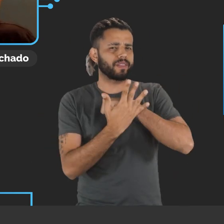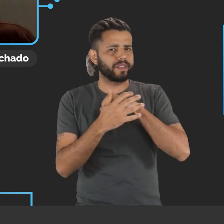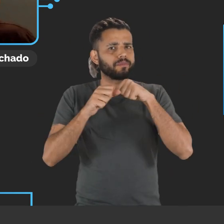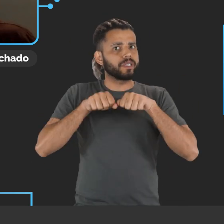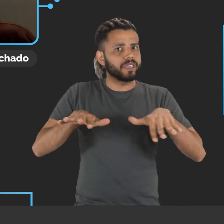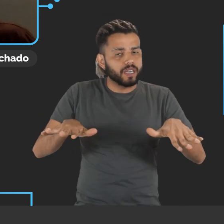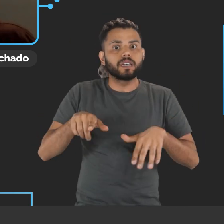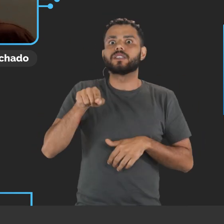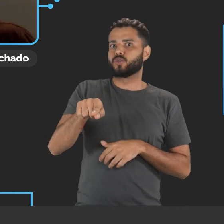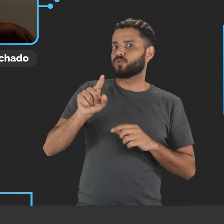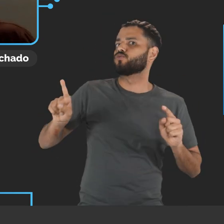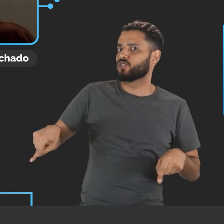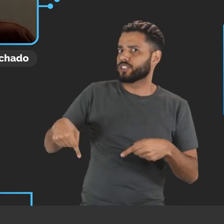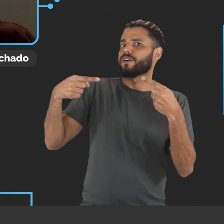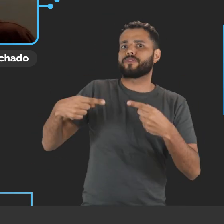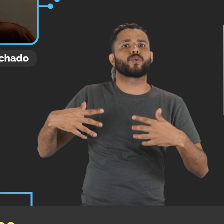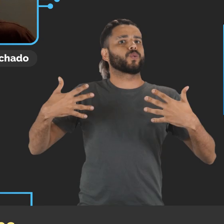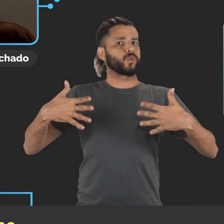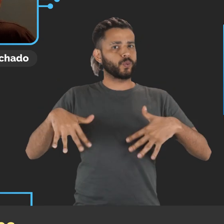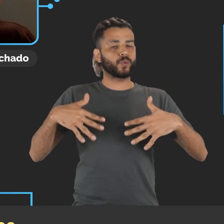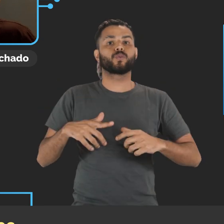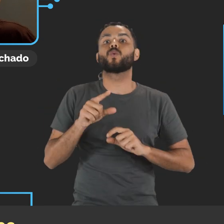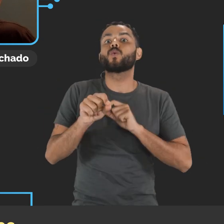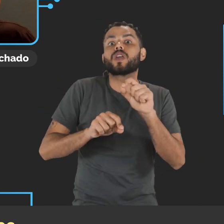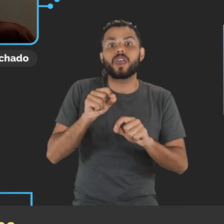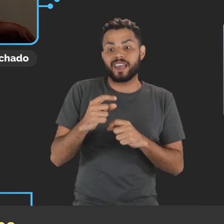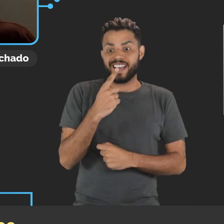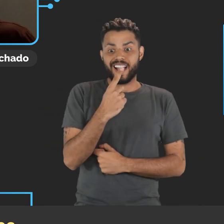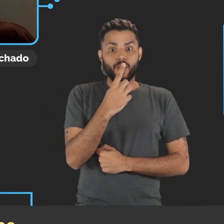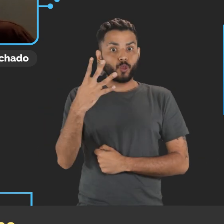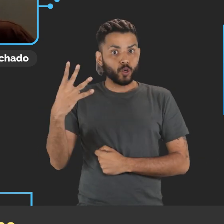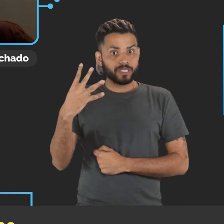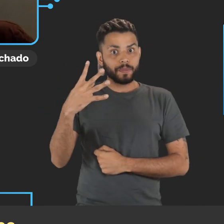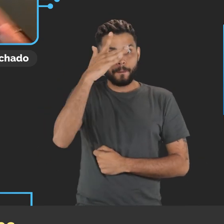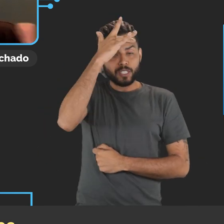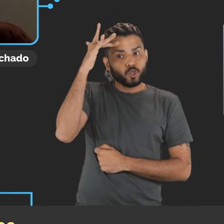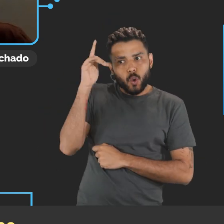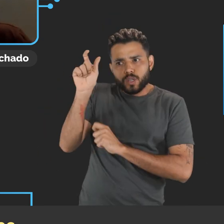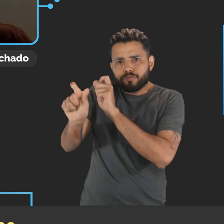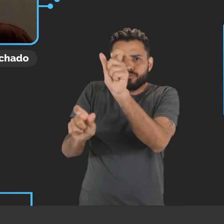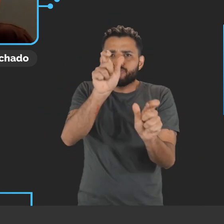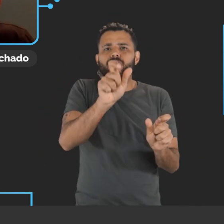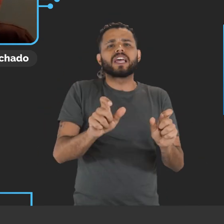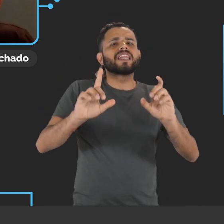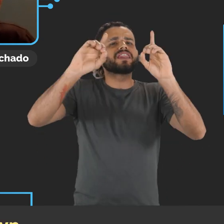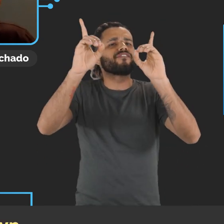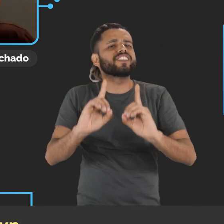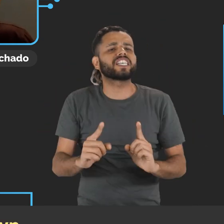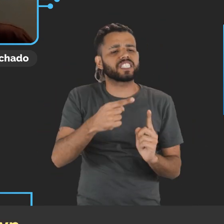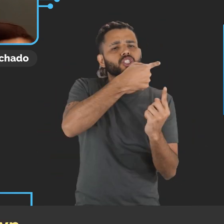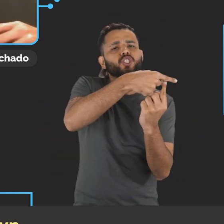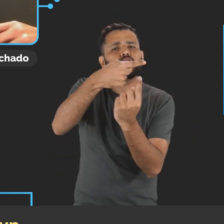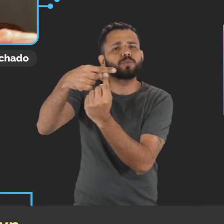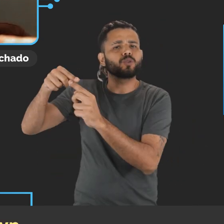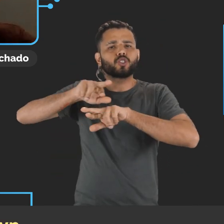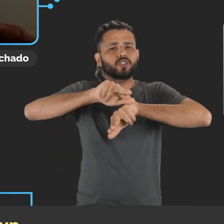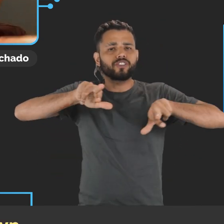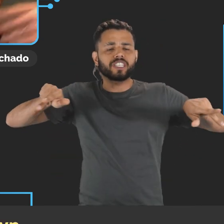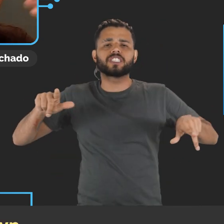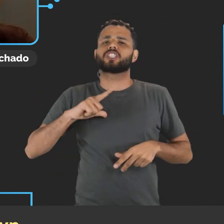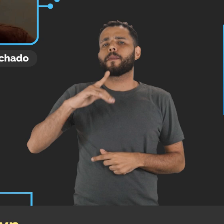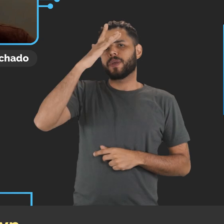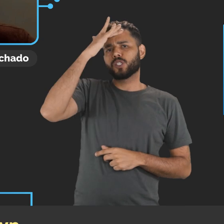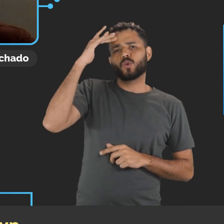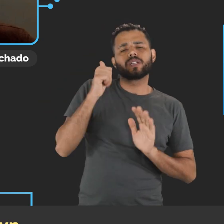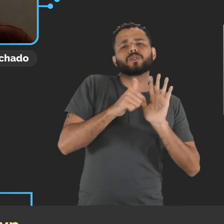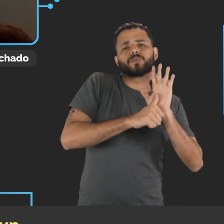o que foi esse desafio. Reunimos 14 pessoas com deficiências diferentes. Tinham pessoas com